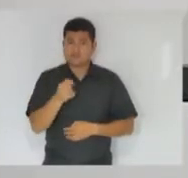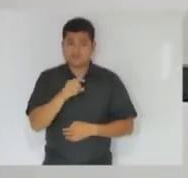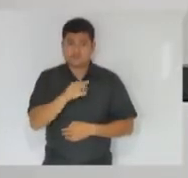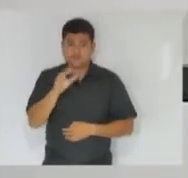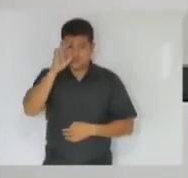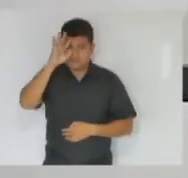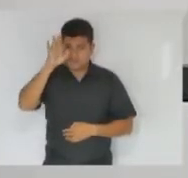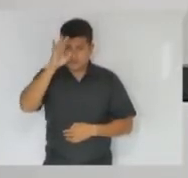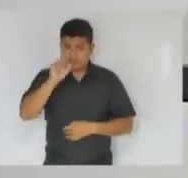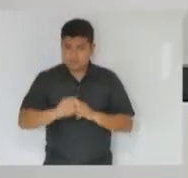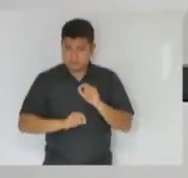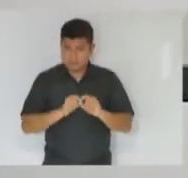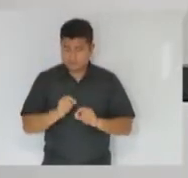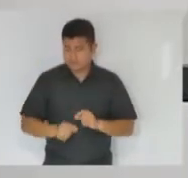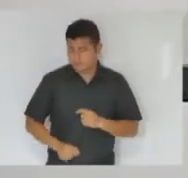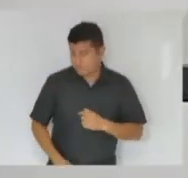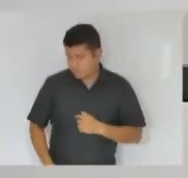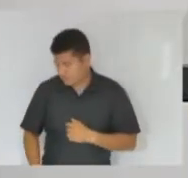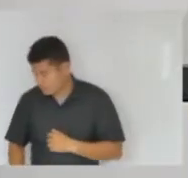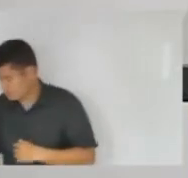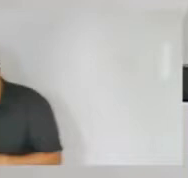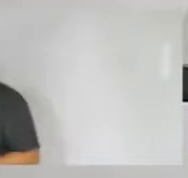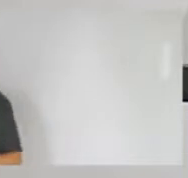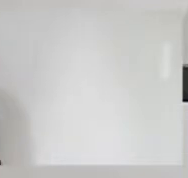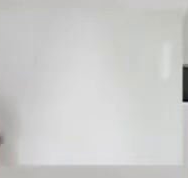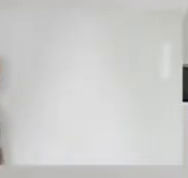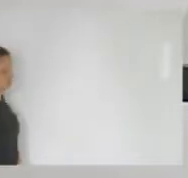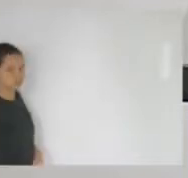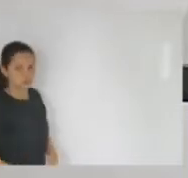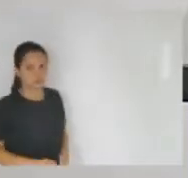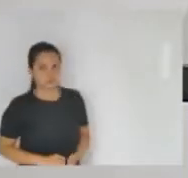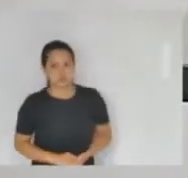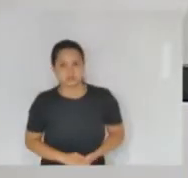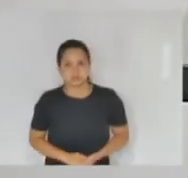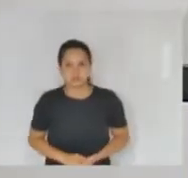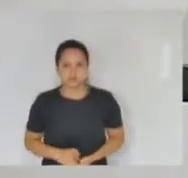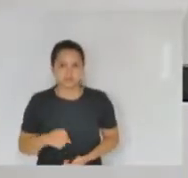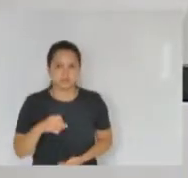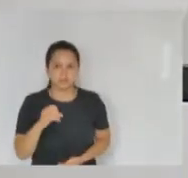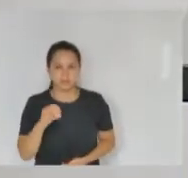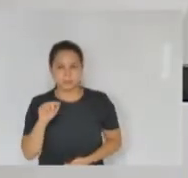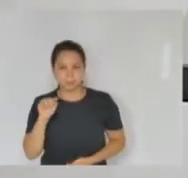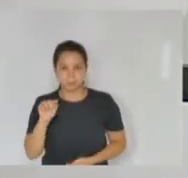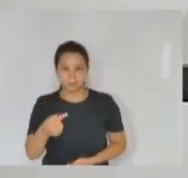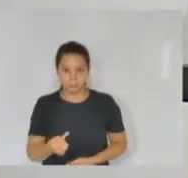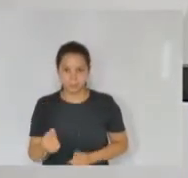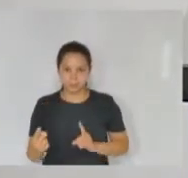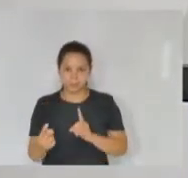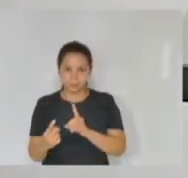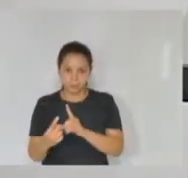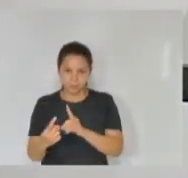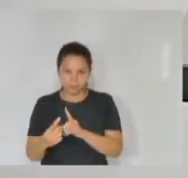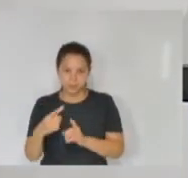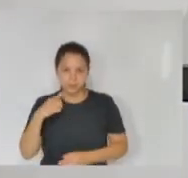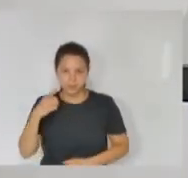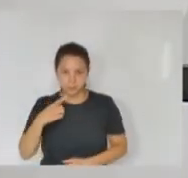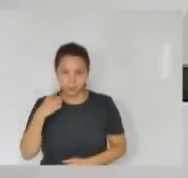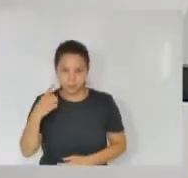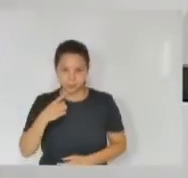ideia, em 2019 foram 70 mil atendimentos, deputado Milton, naquele